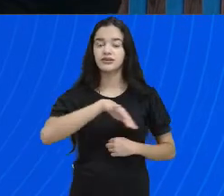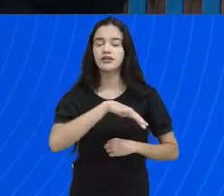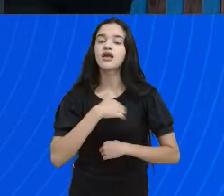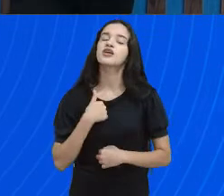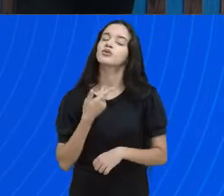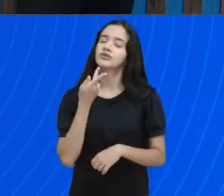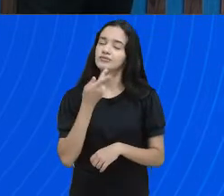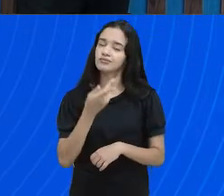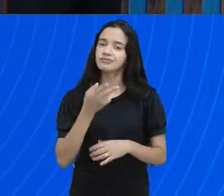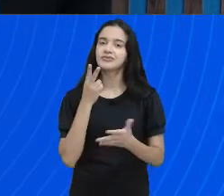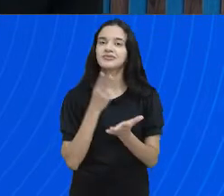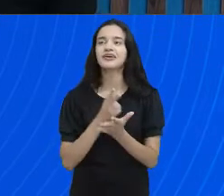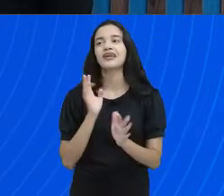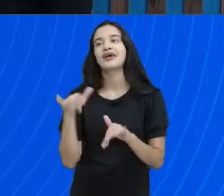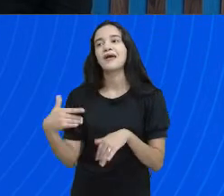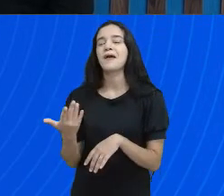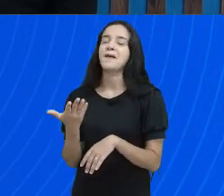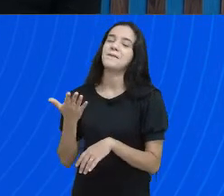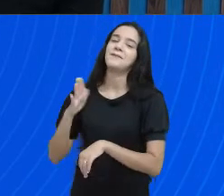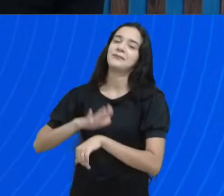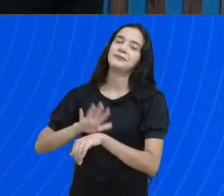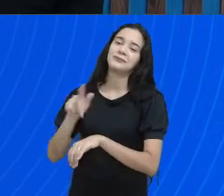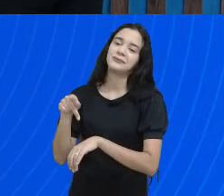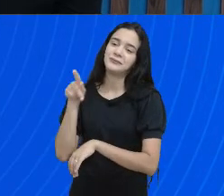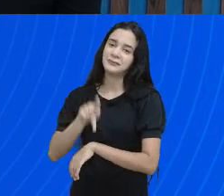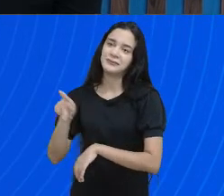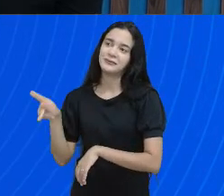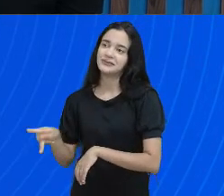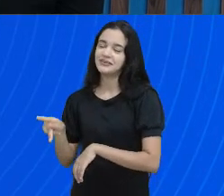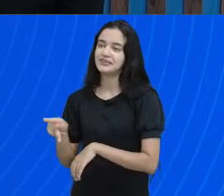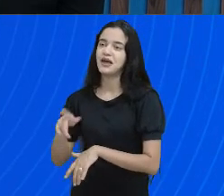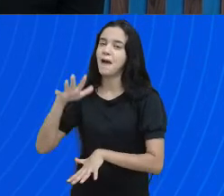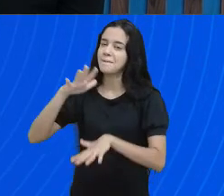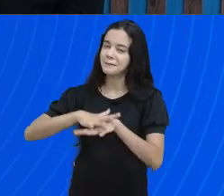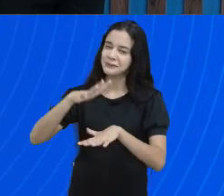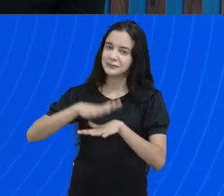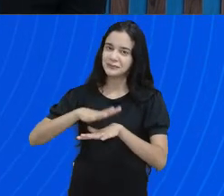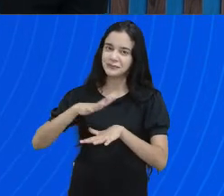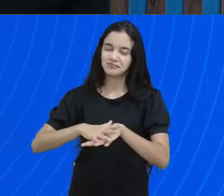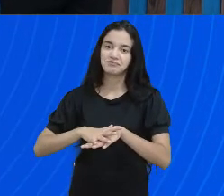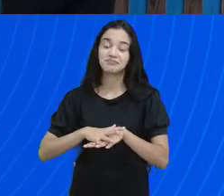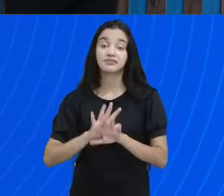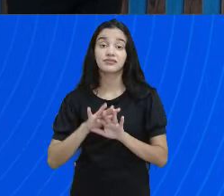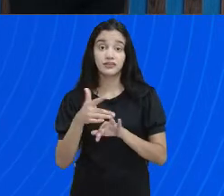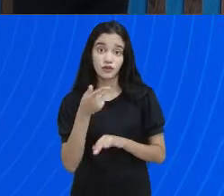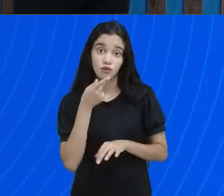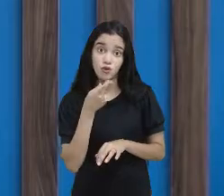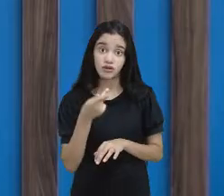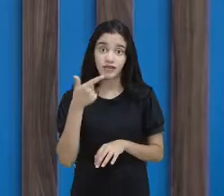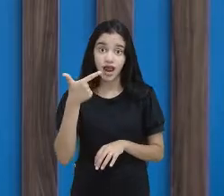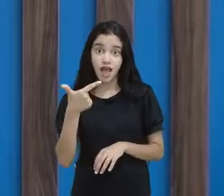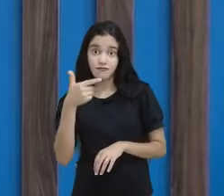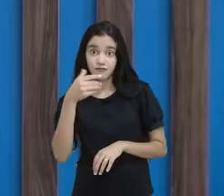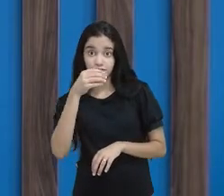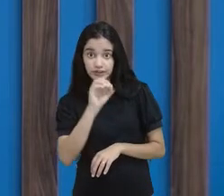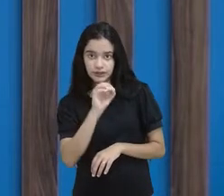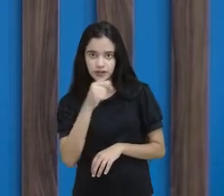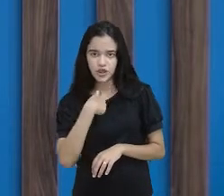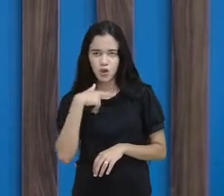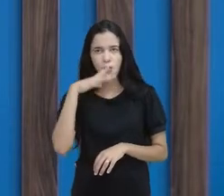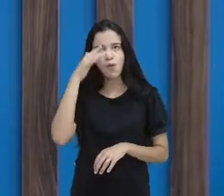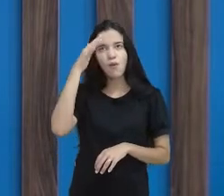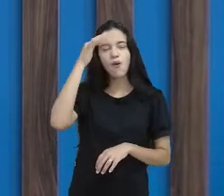sempre digo, é a hora do professor Ricardinho, quando a gente bota a matemática no meio, né, não, professor? Quando ele fala 20 por 10, já calculei na